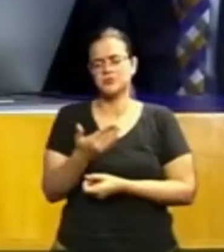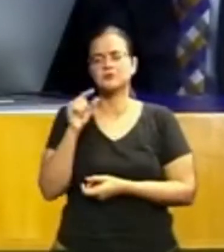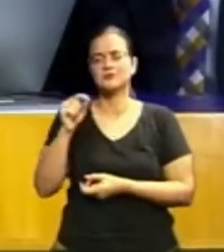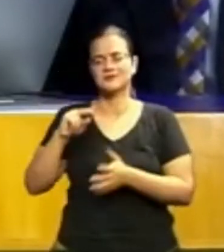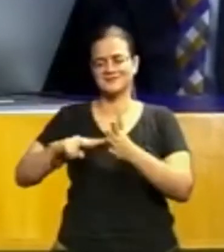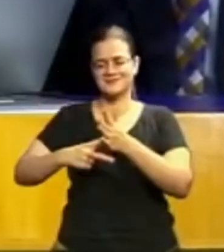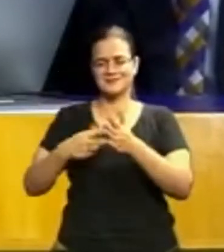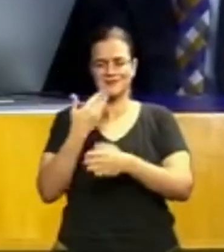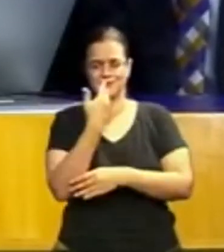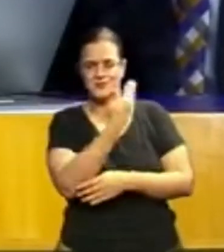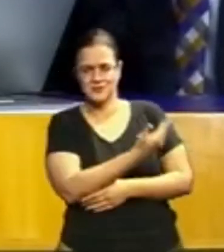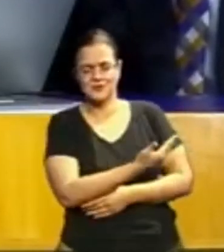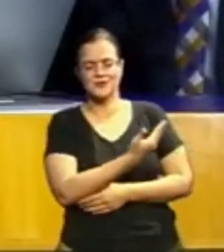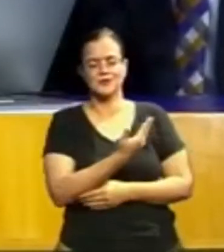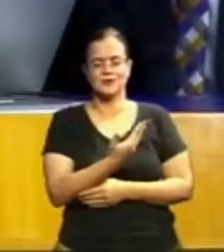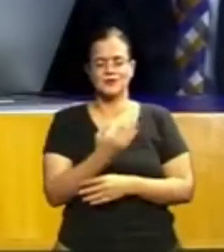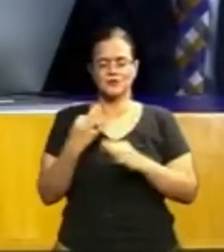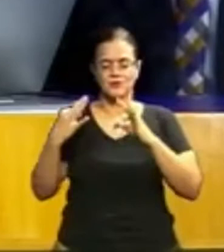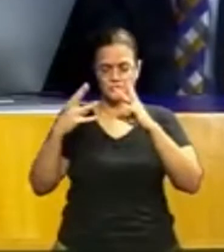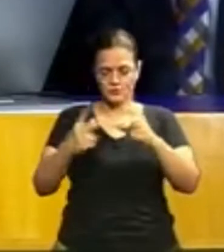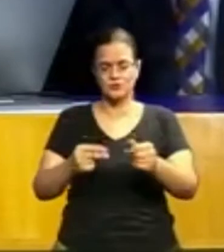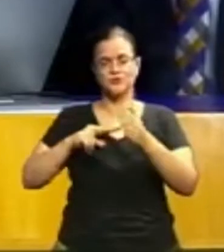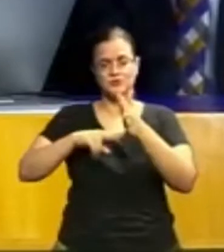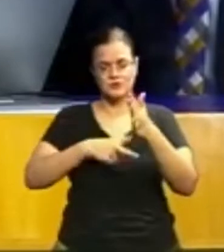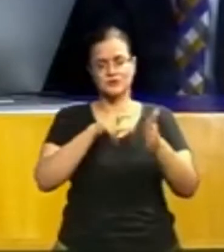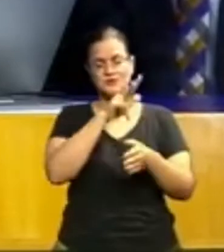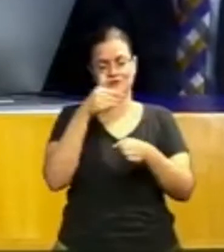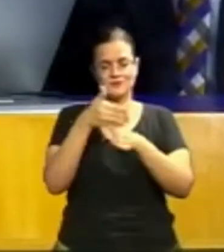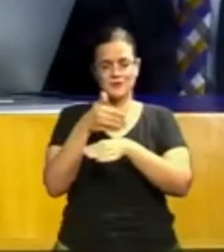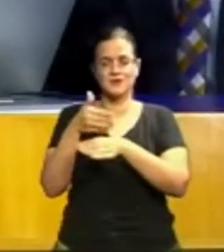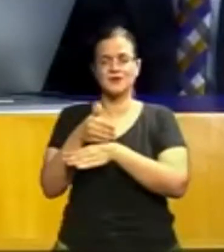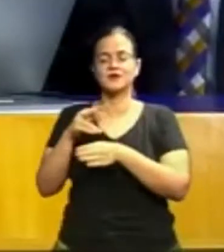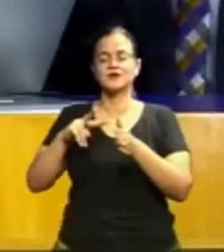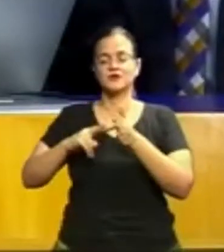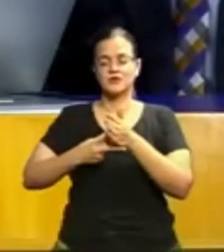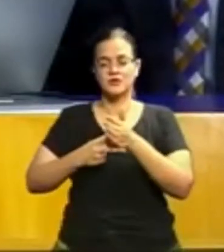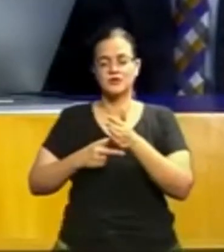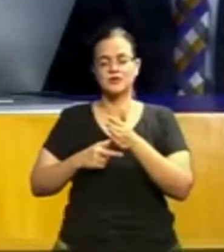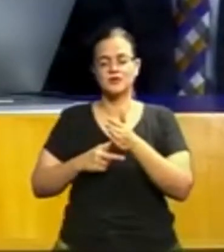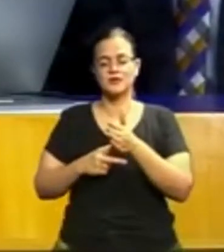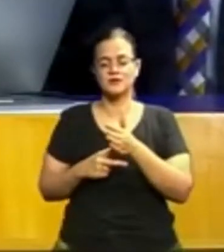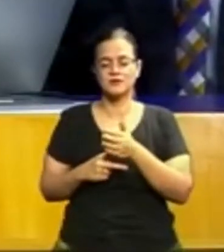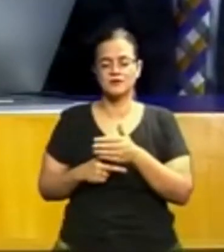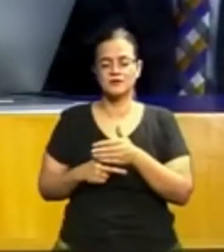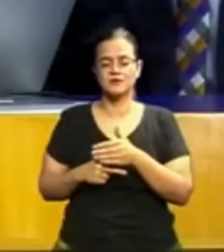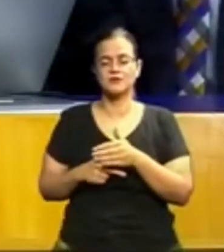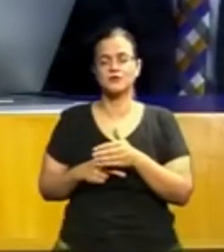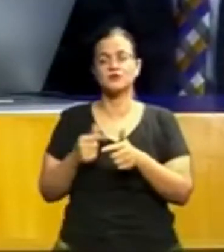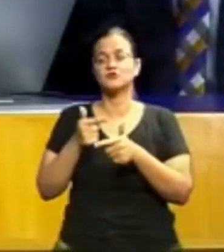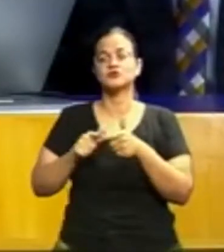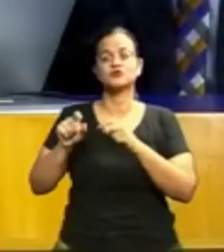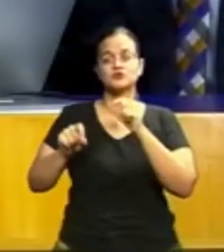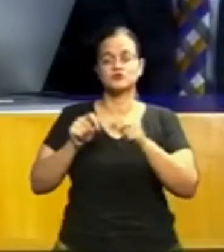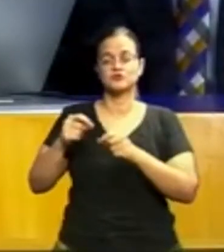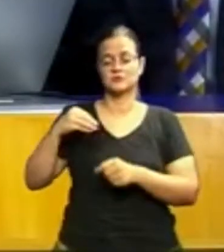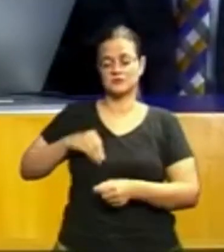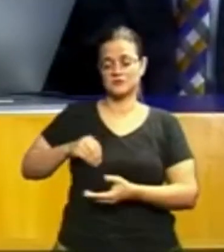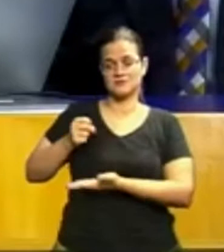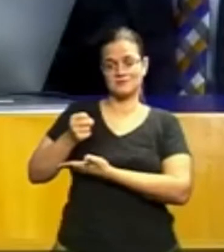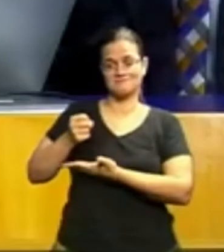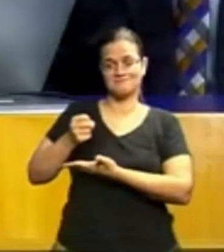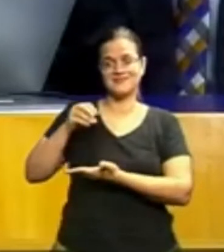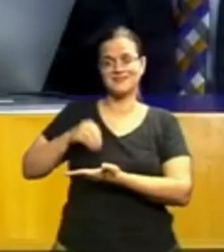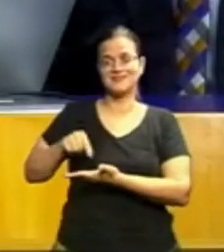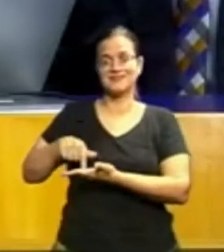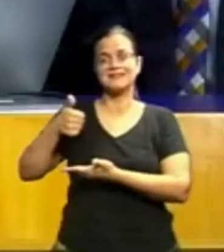a pedido do sindicato inclusive que eu faço parte mas todos os sindicatos serão participar assim de Goiânia é em relação à data-base